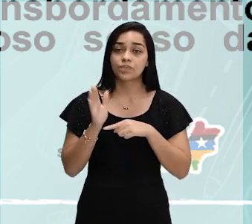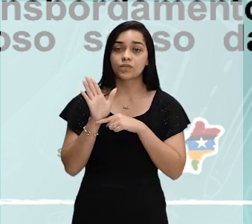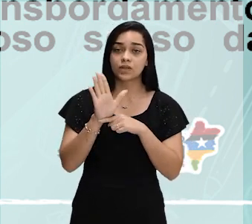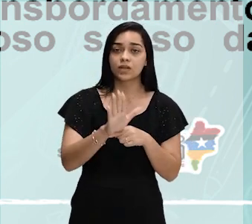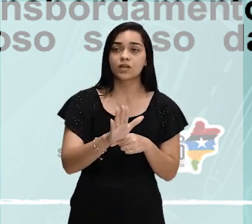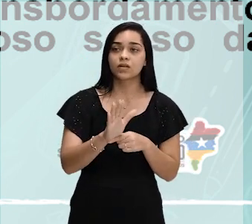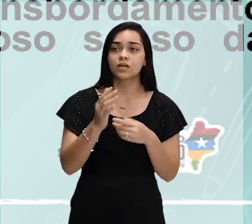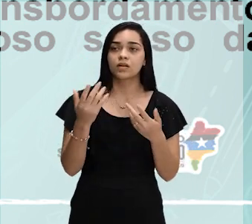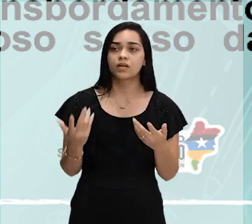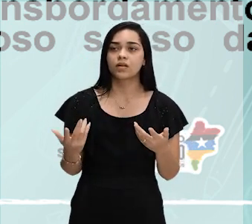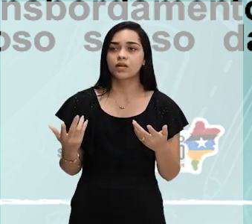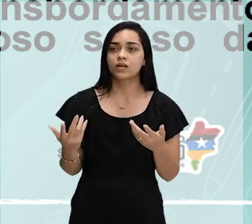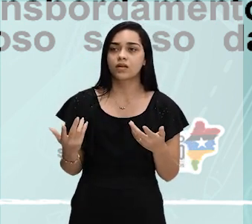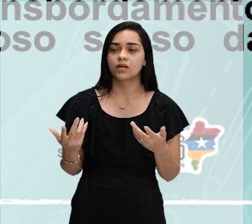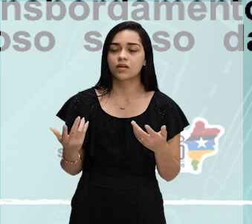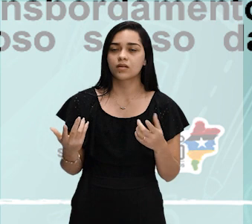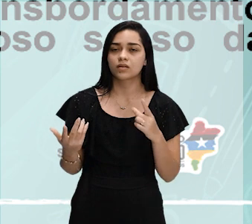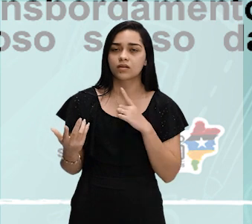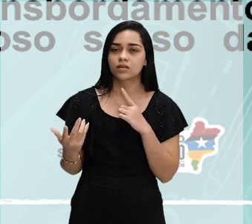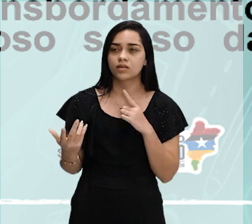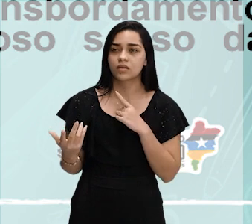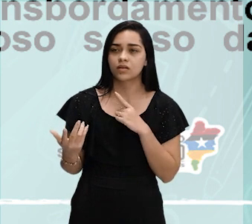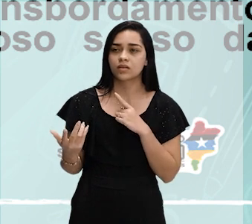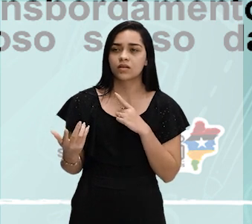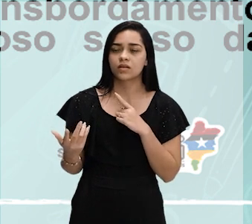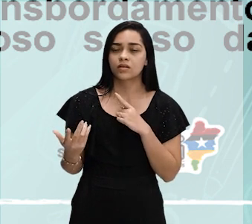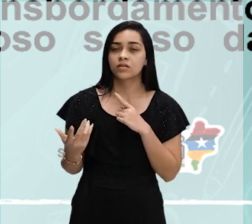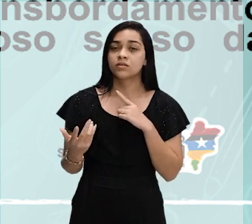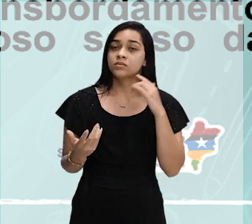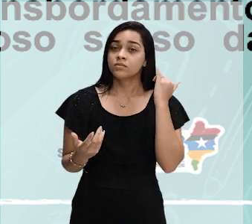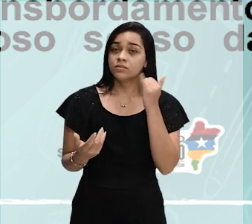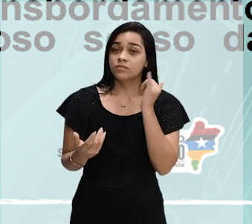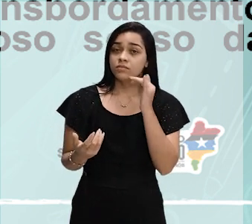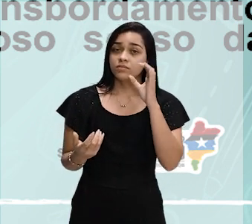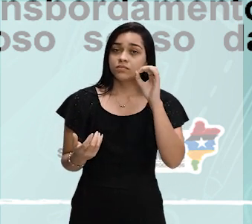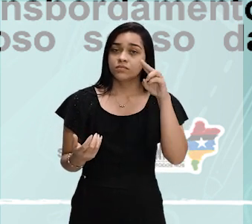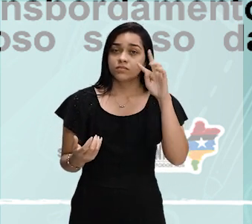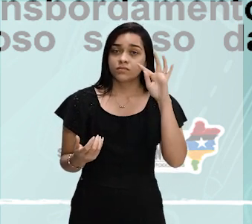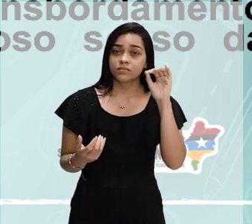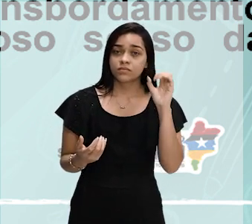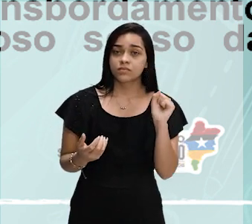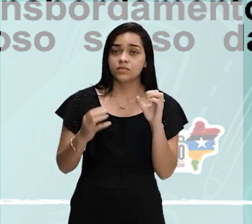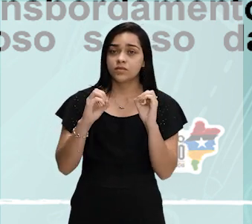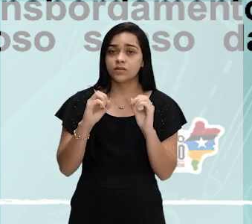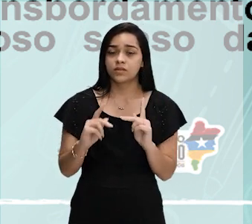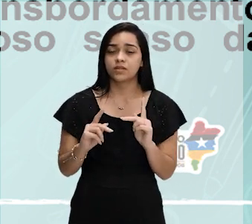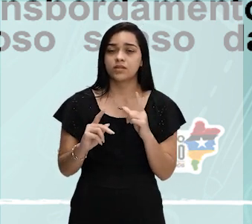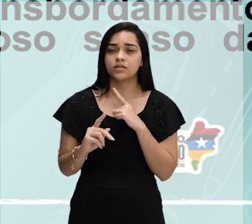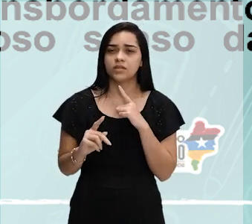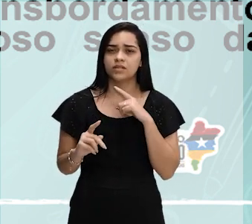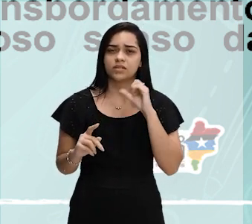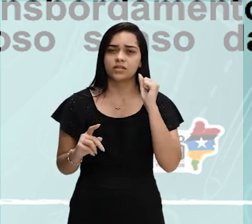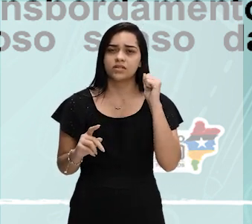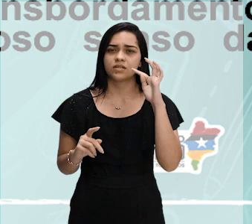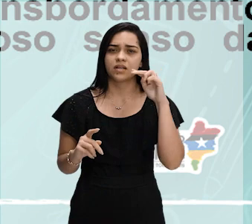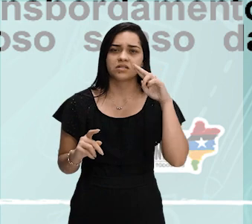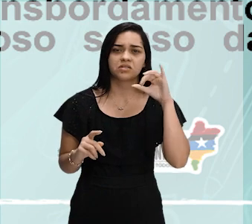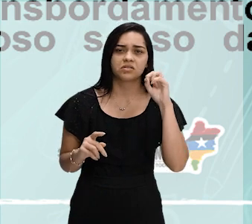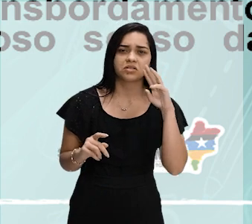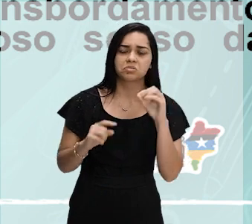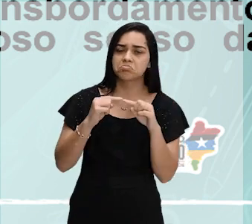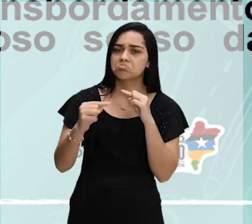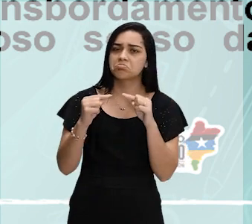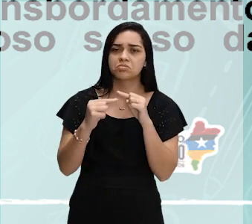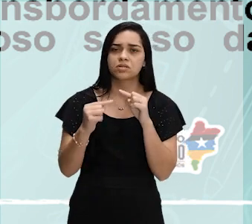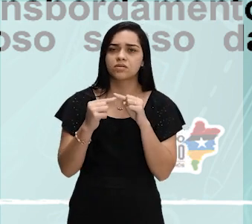atribuídos ao Últimos Contos, tá? Esse nativismo, esse satanismo byroniano não tem nada a